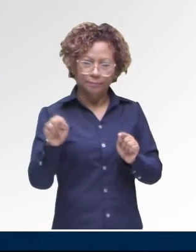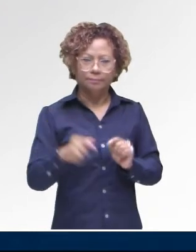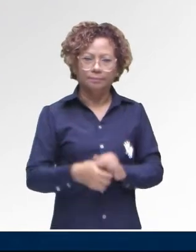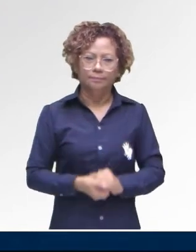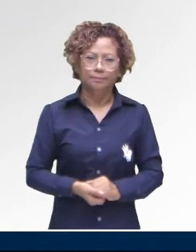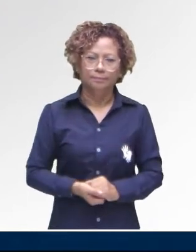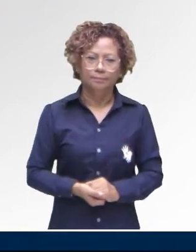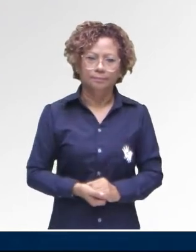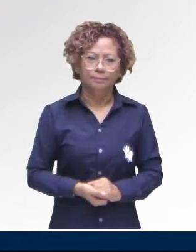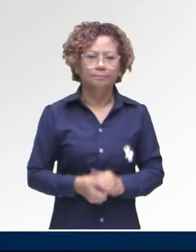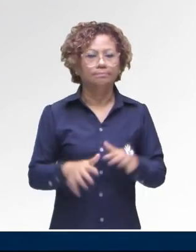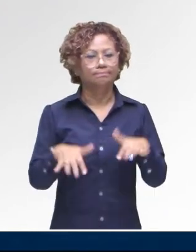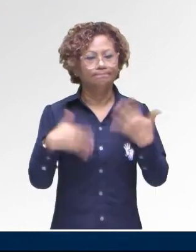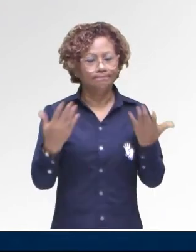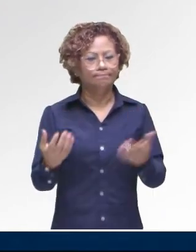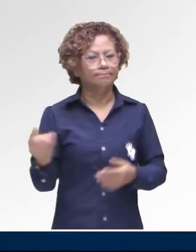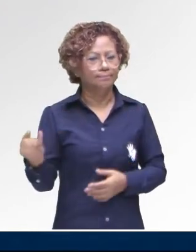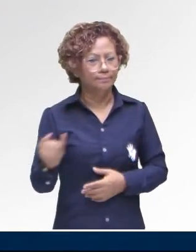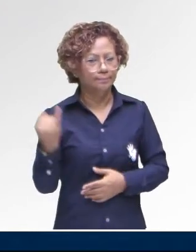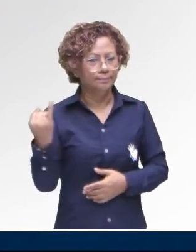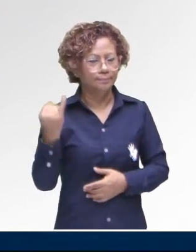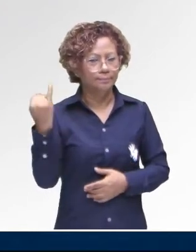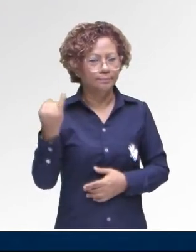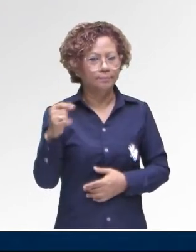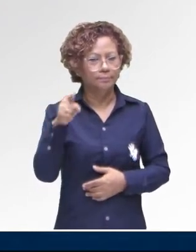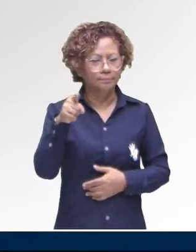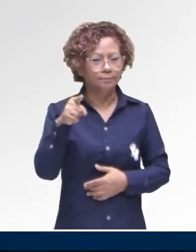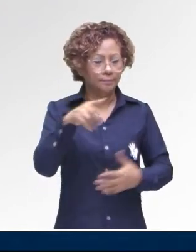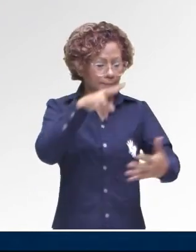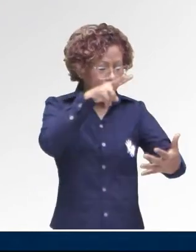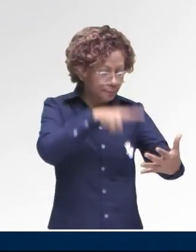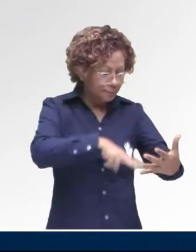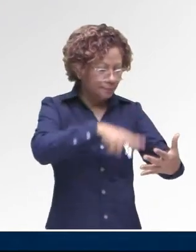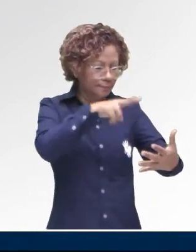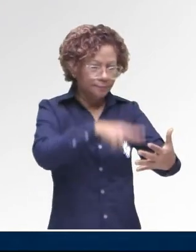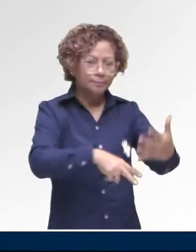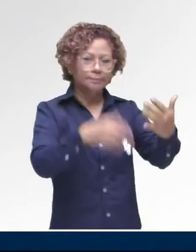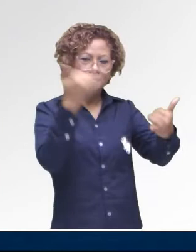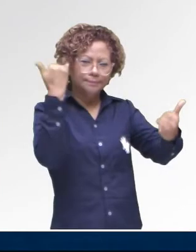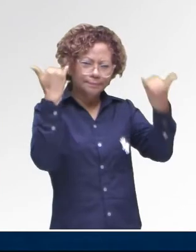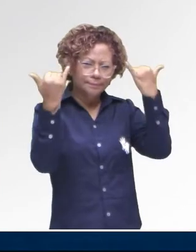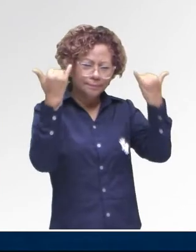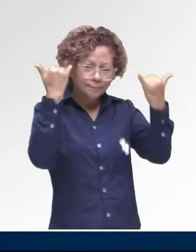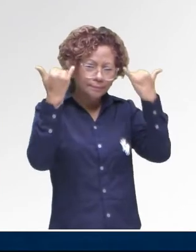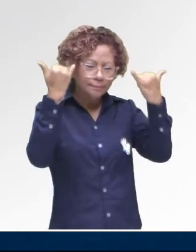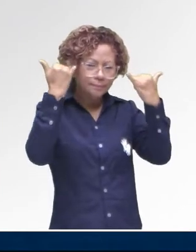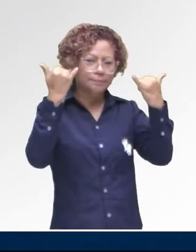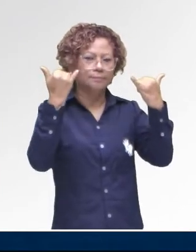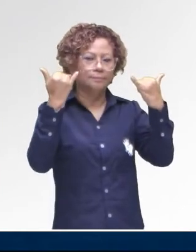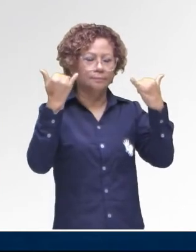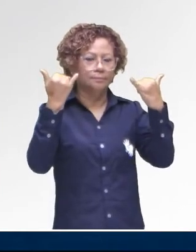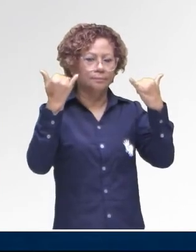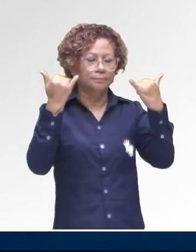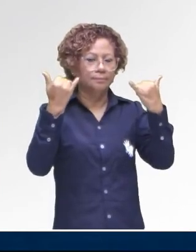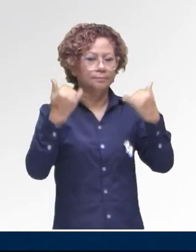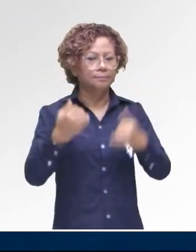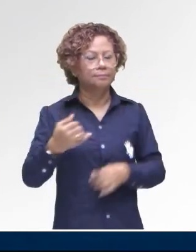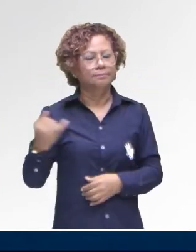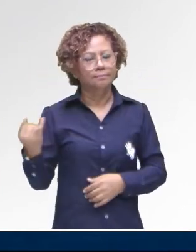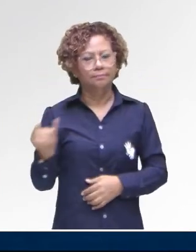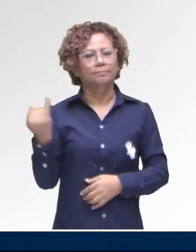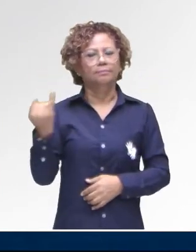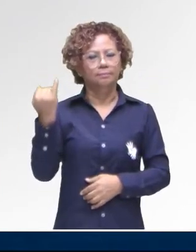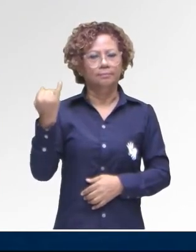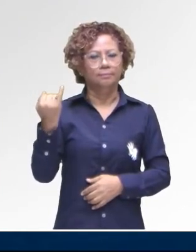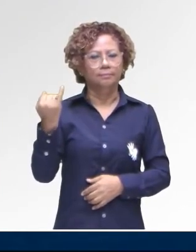Muito importante, né, nós entendermos bem essa base, como eu falei, né? Uma base forte vai fazer